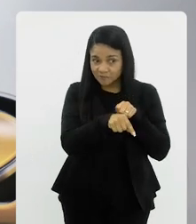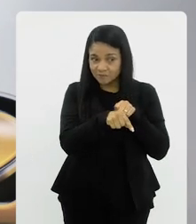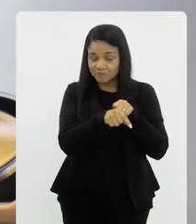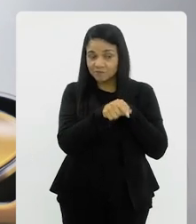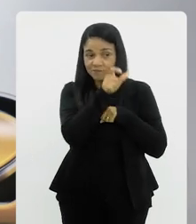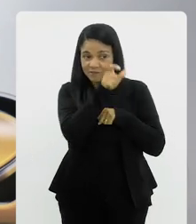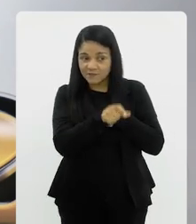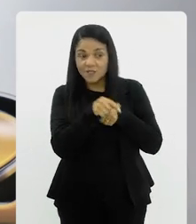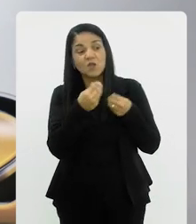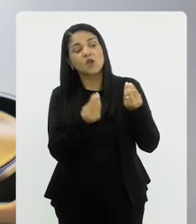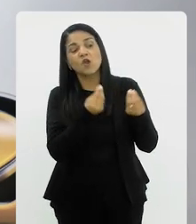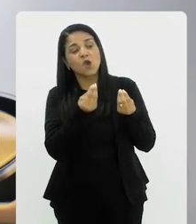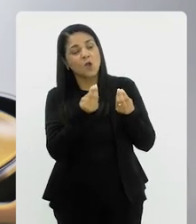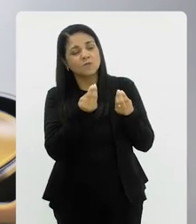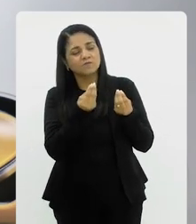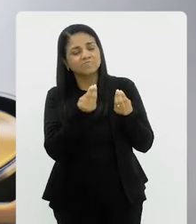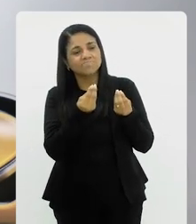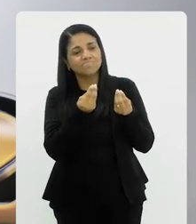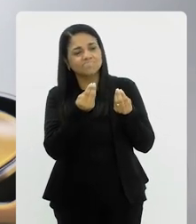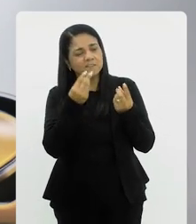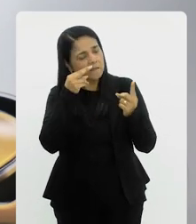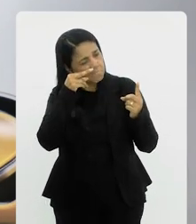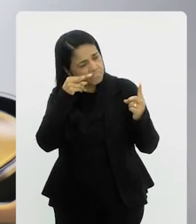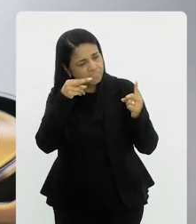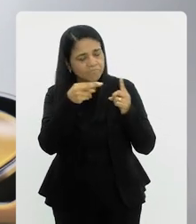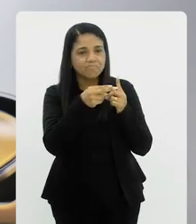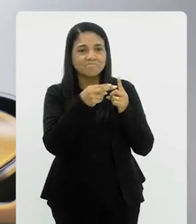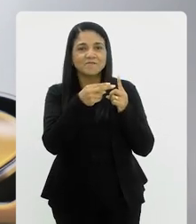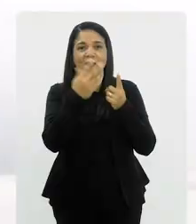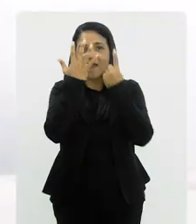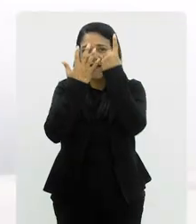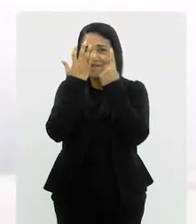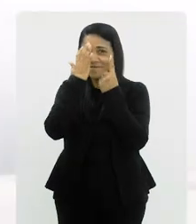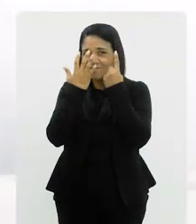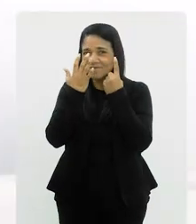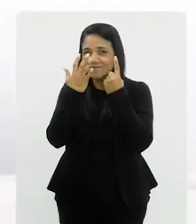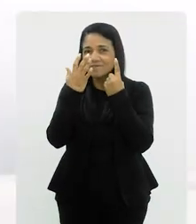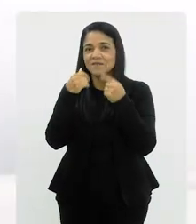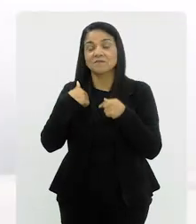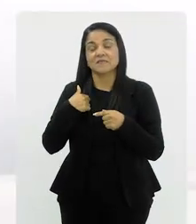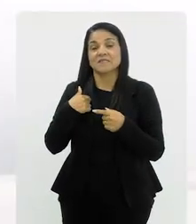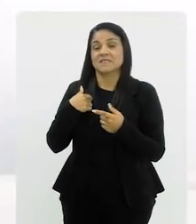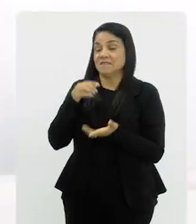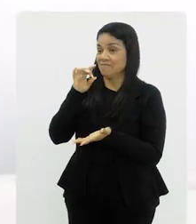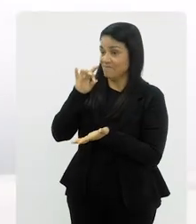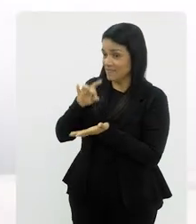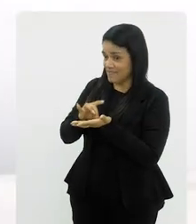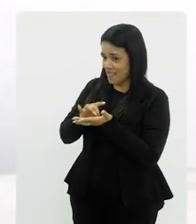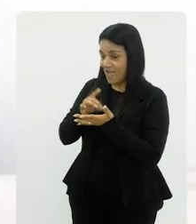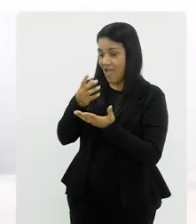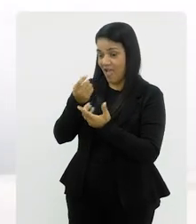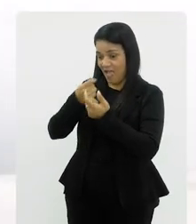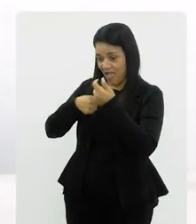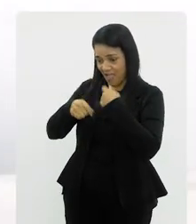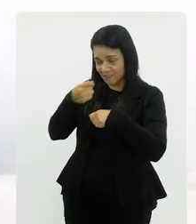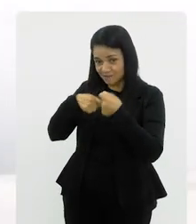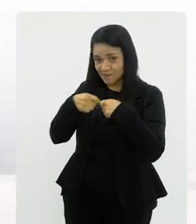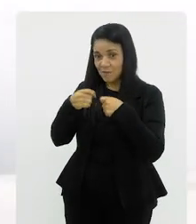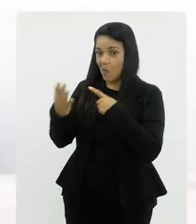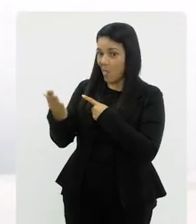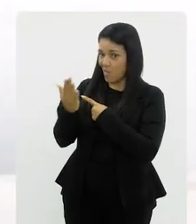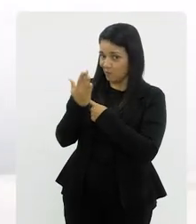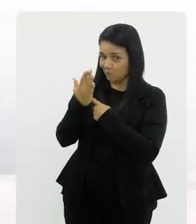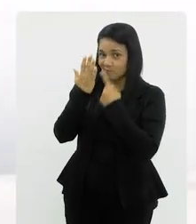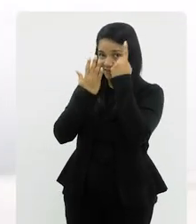administração, como é que você abriu esse olhar para o Carnaval? Na verdade, eu sempre falo que a administração me ajuda muito no Carnaval,